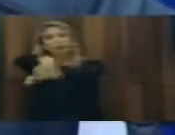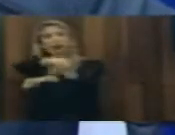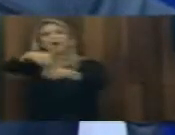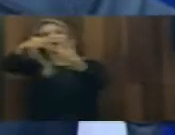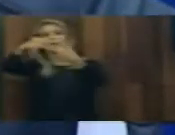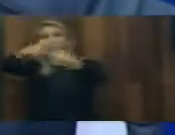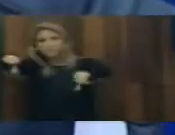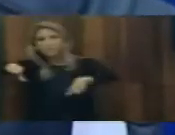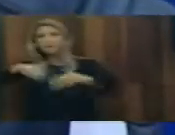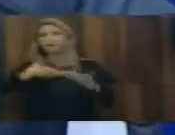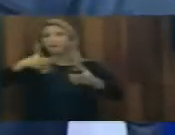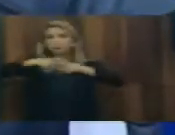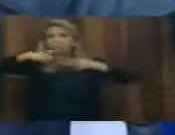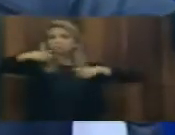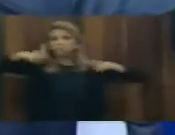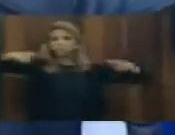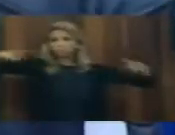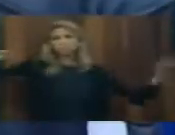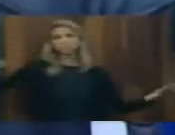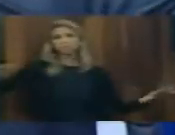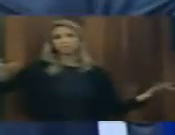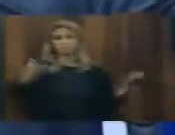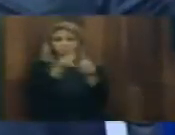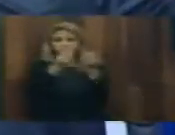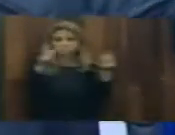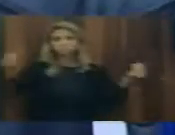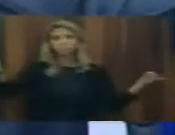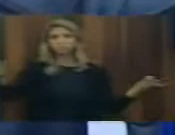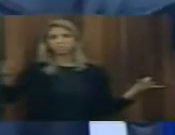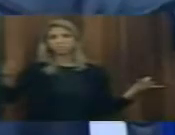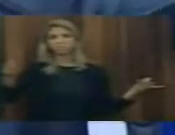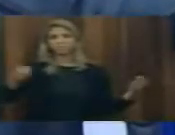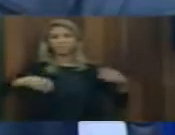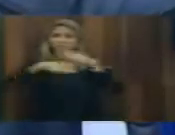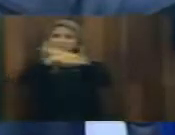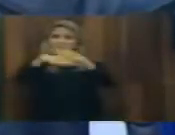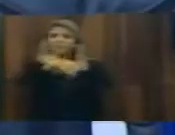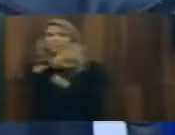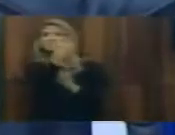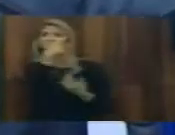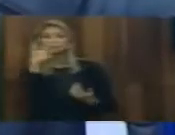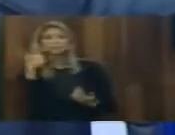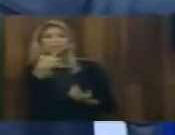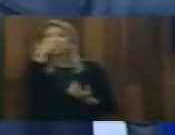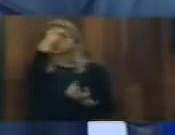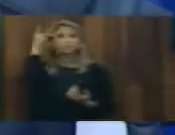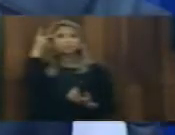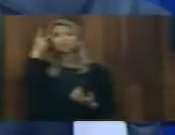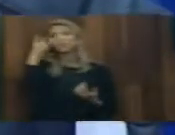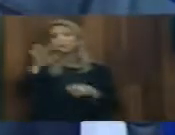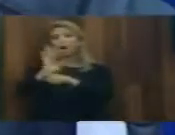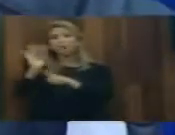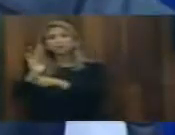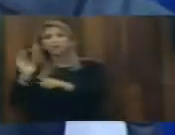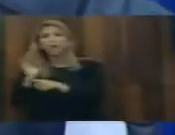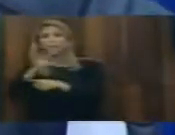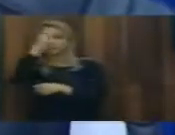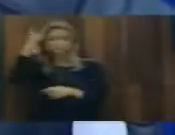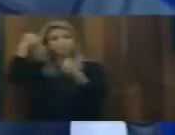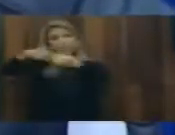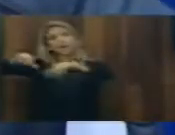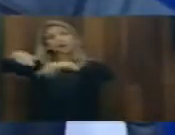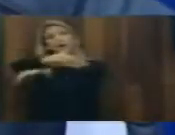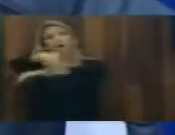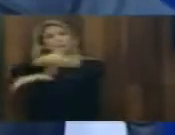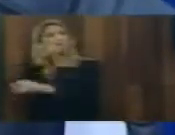aumenta a nossa cidade, em vez de ter um local adequado para poder manter esses moradores, dar qualificação